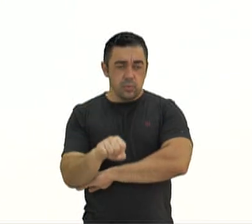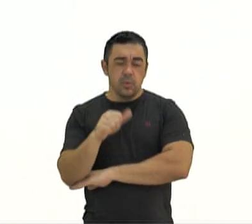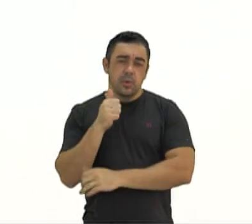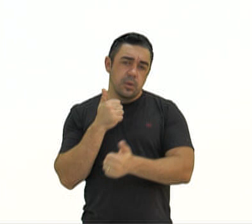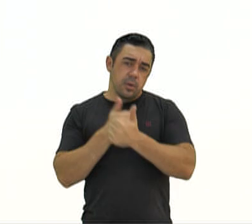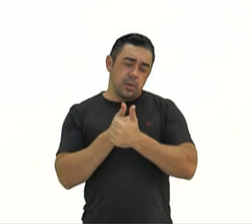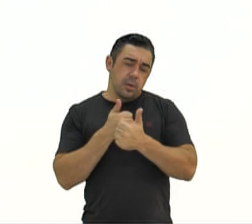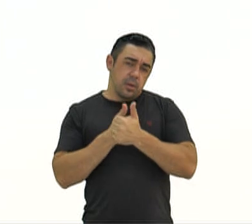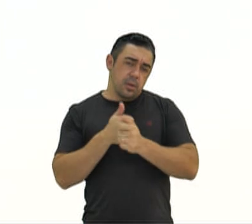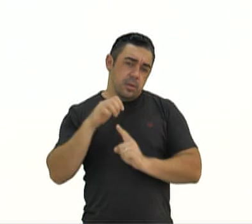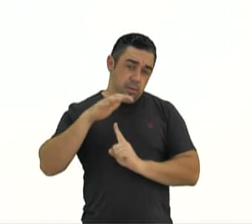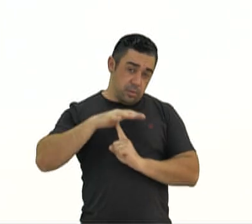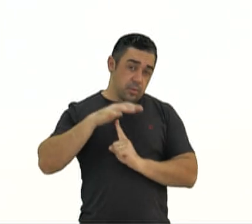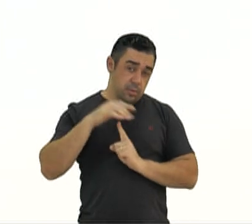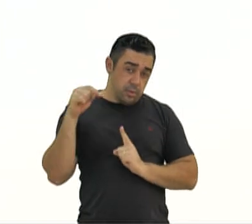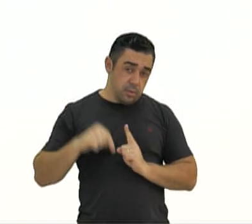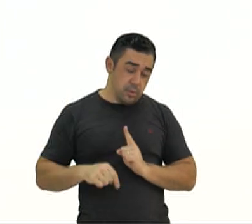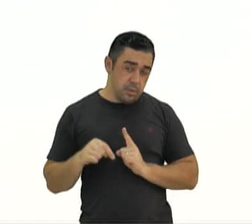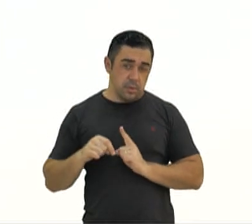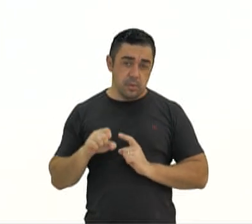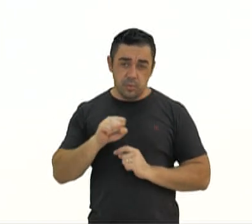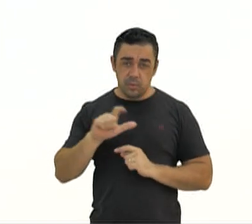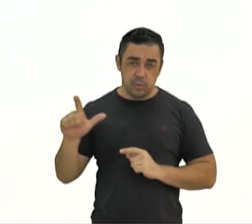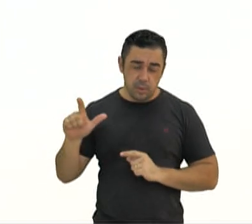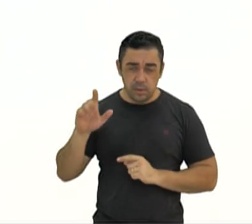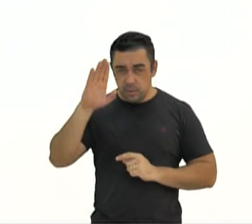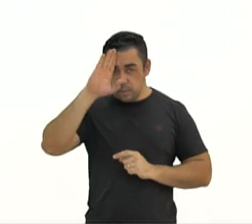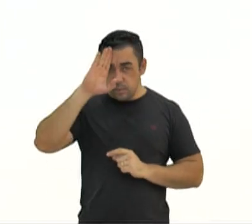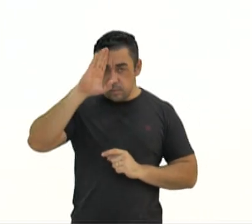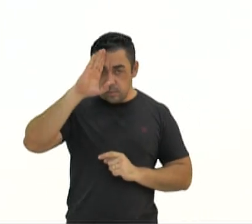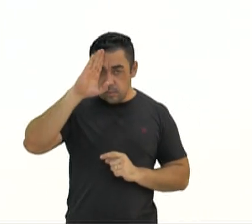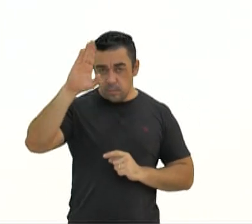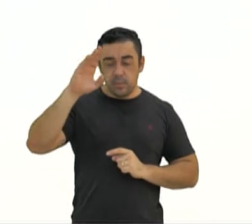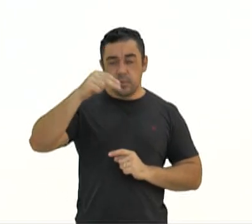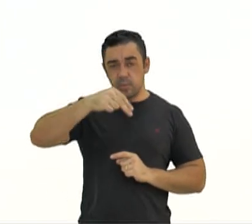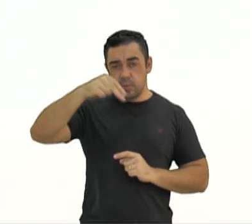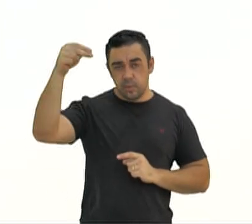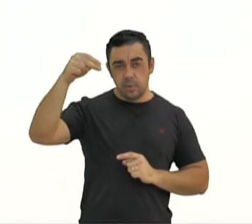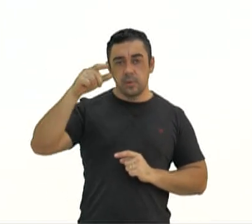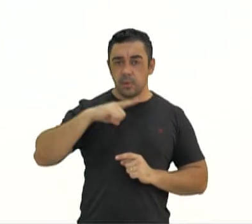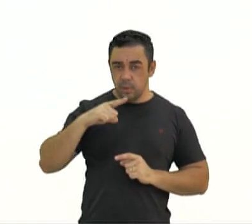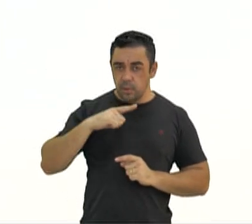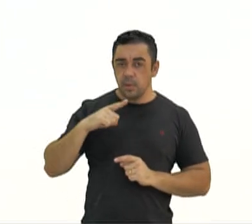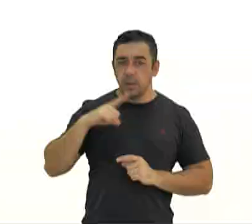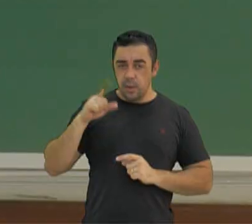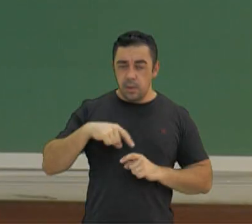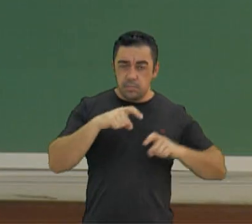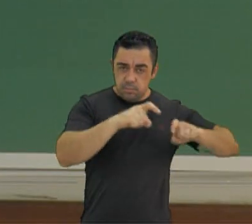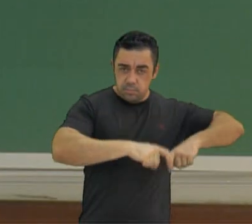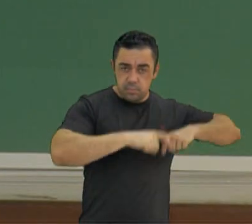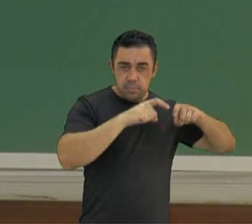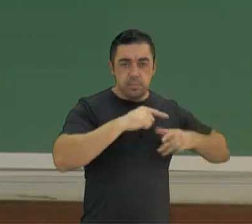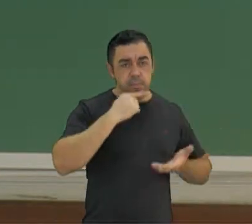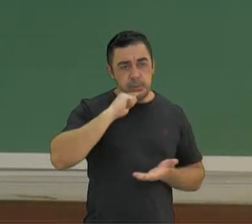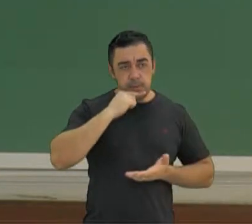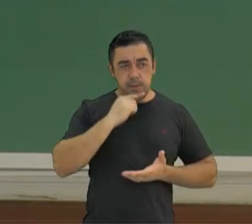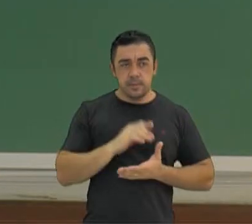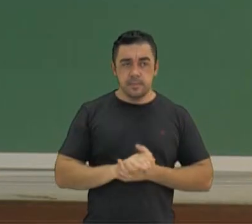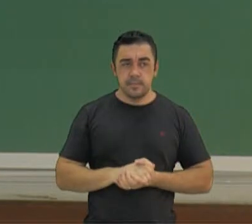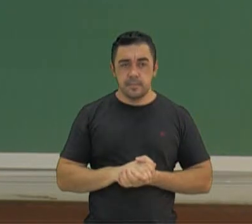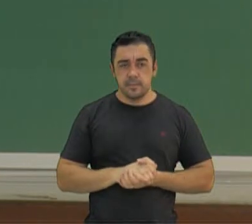concentrado muito no Paraná, região sudeste e principalmente nordeste pelas gigantescas plantações de